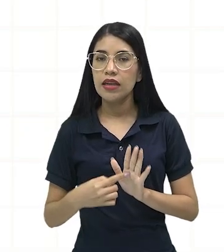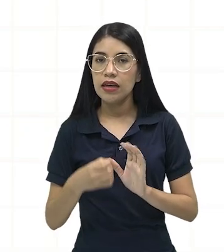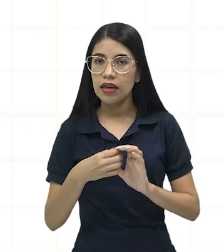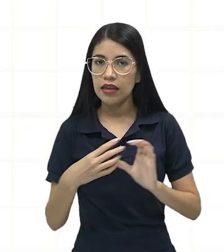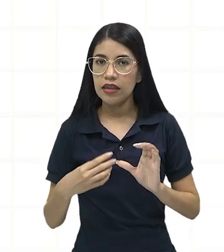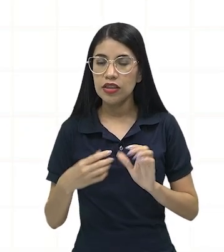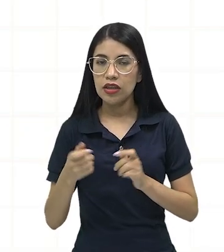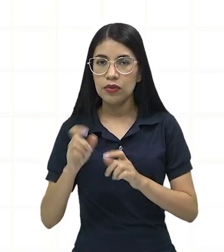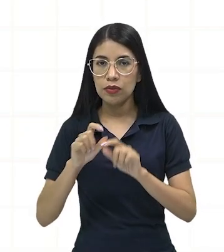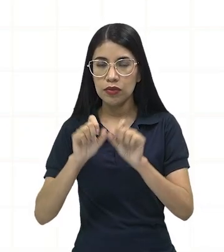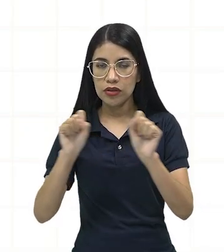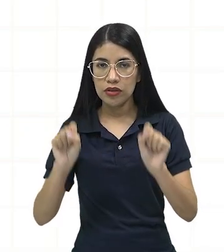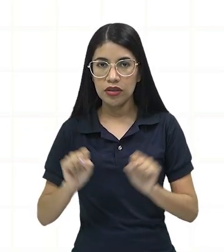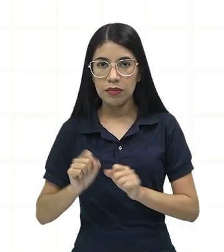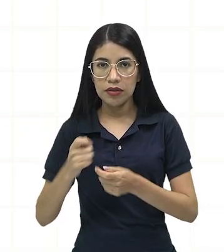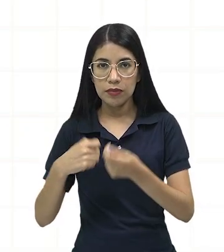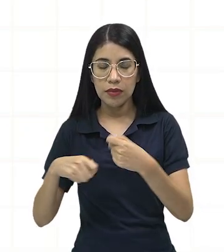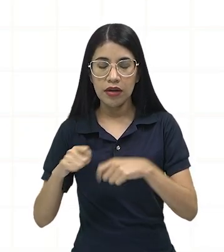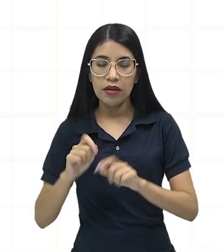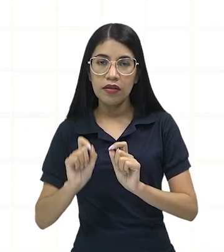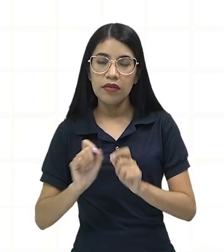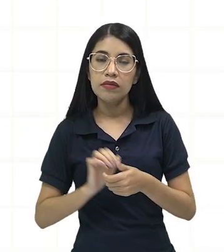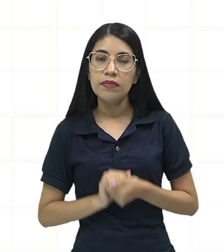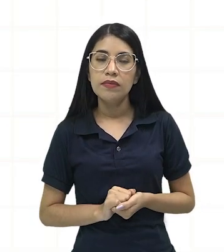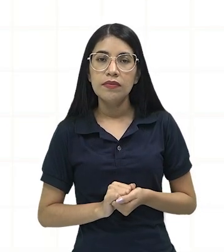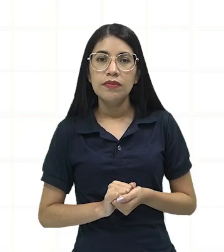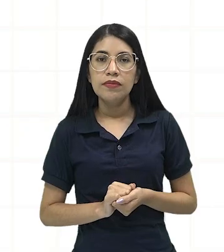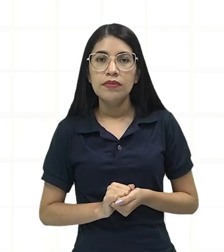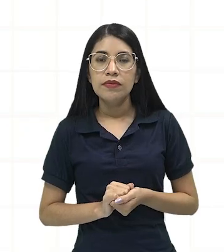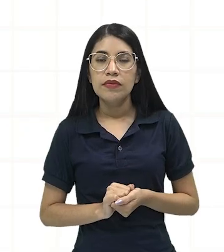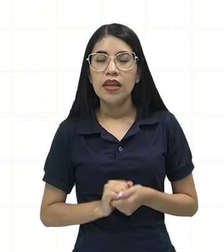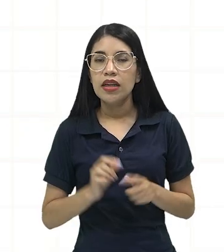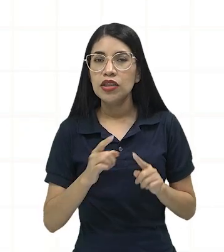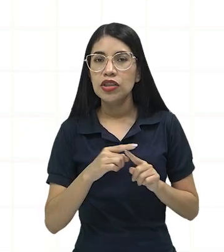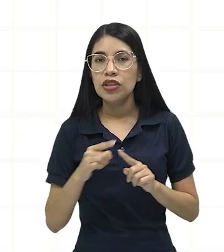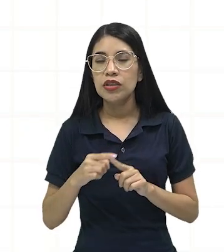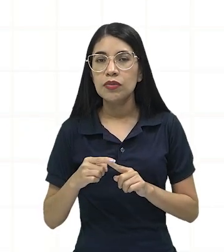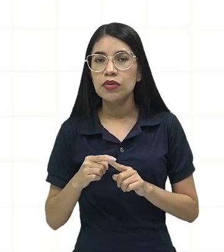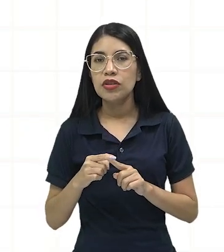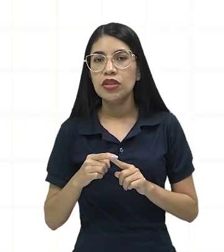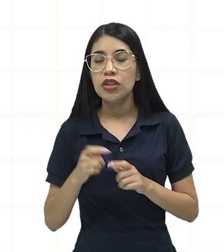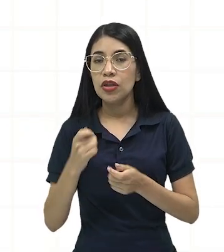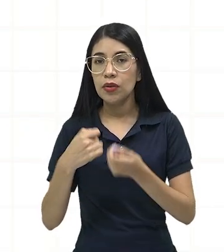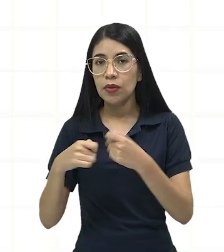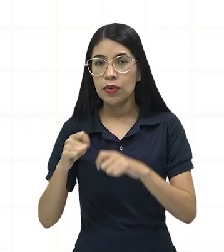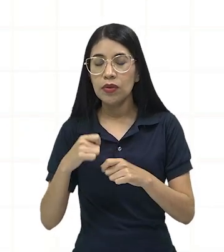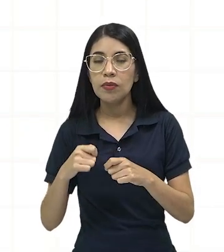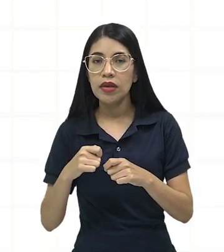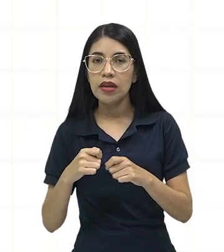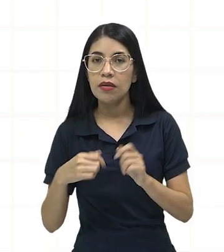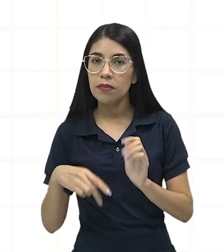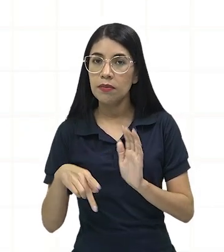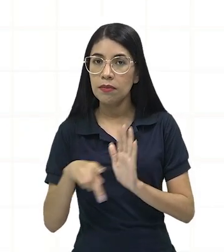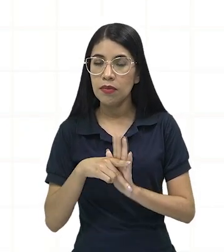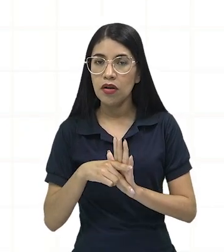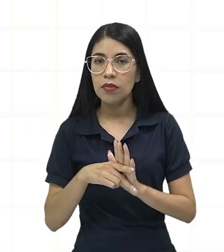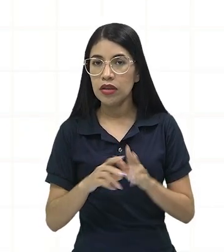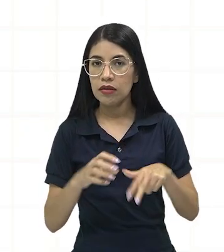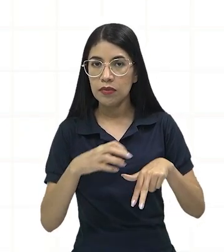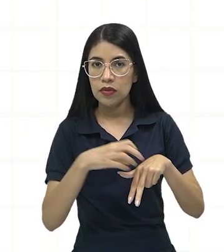princípio, a gente só precisa entender que era uma espécie de economia, tá? Muito própria das